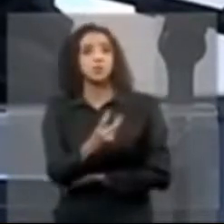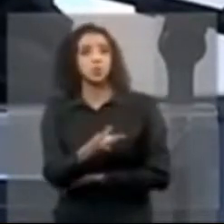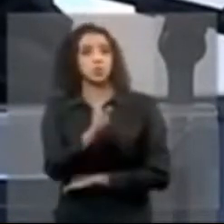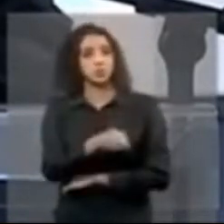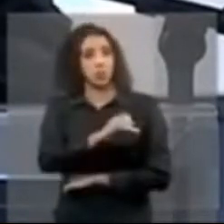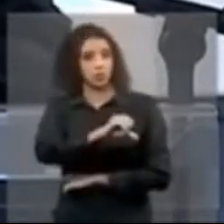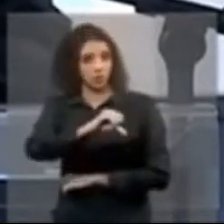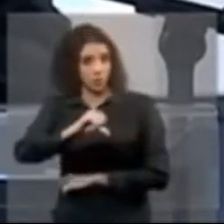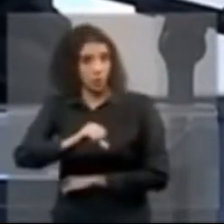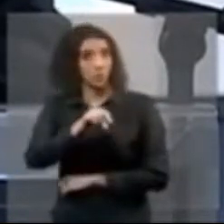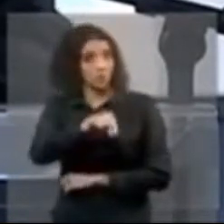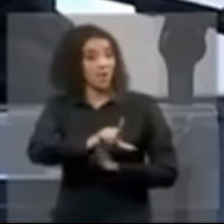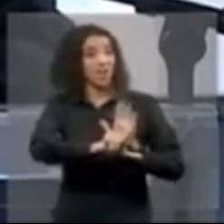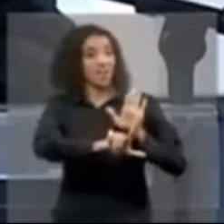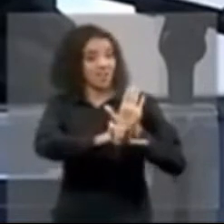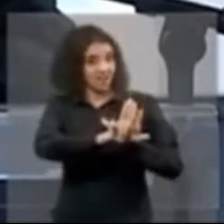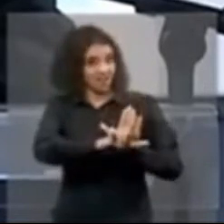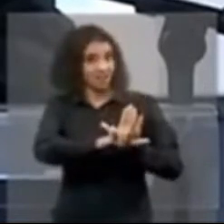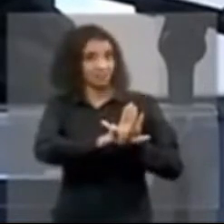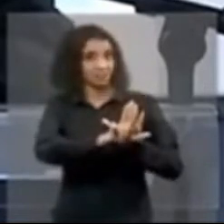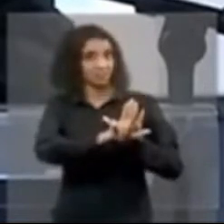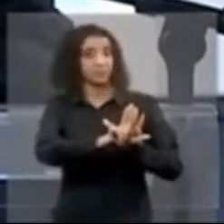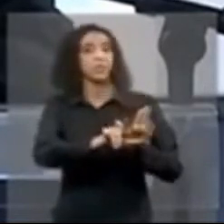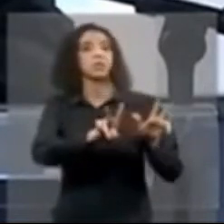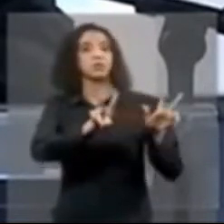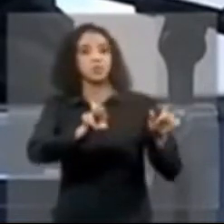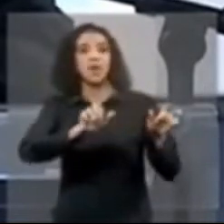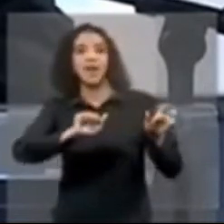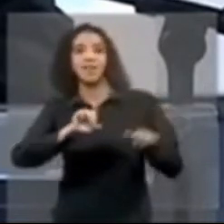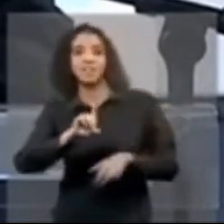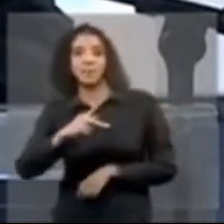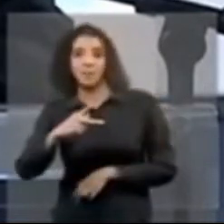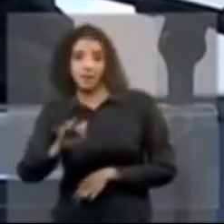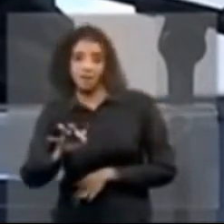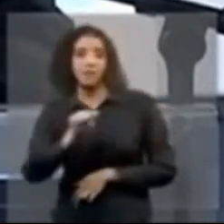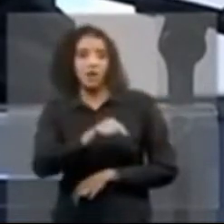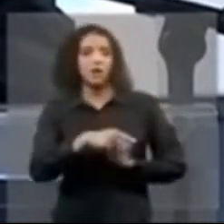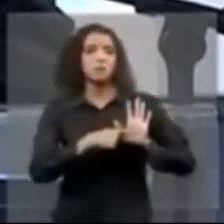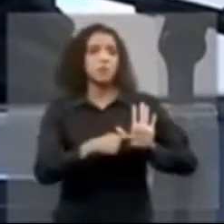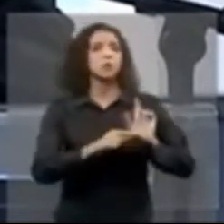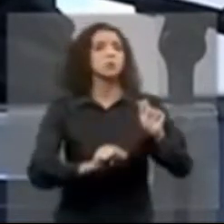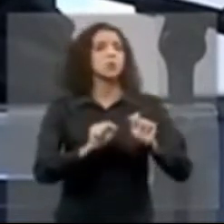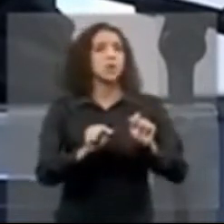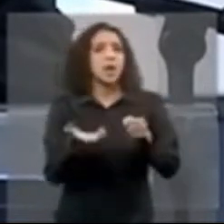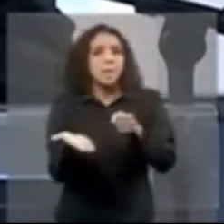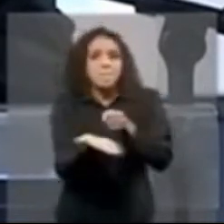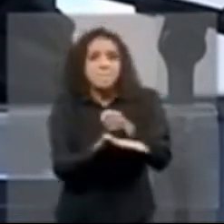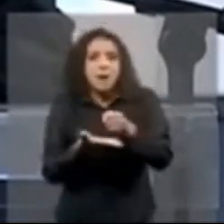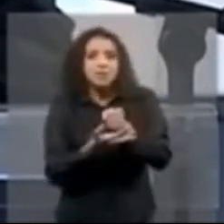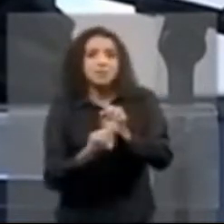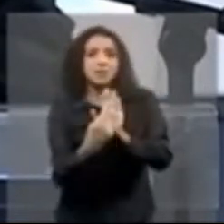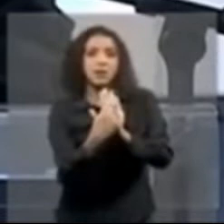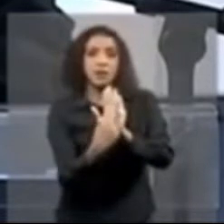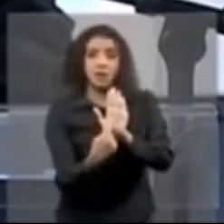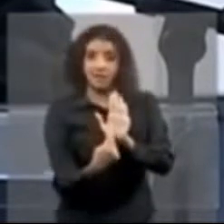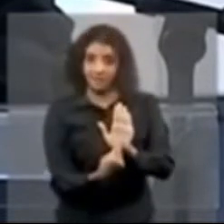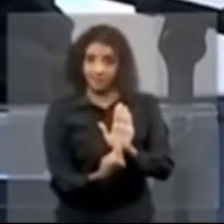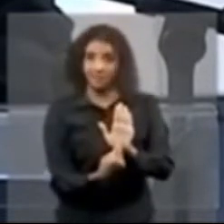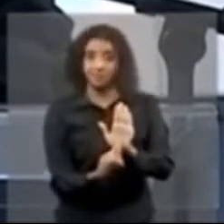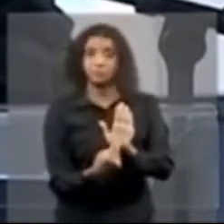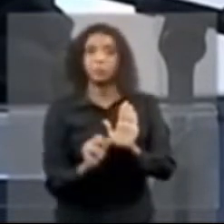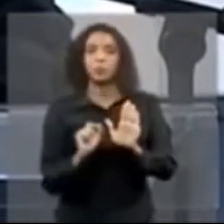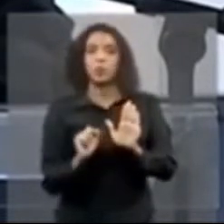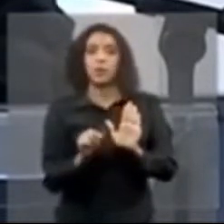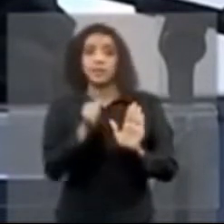9.882/99, que é a lei que rege as ADPFs, estabelece como requisito essencial para o processamento que